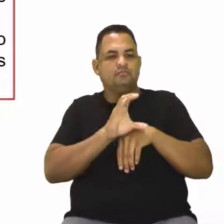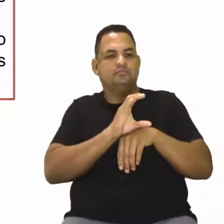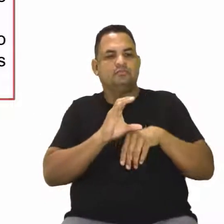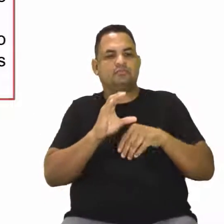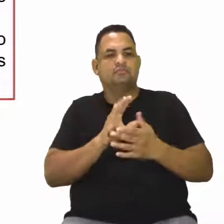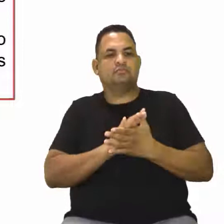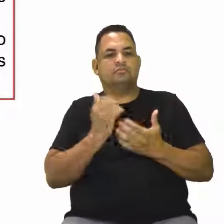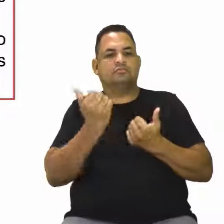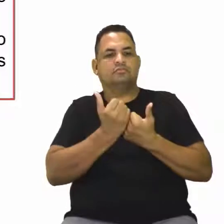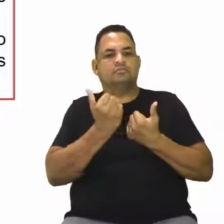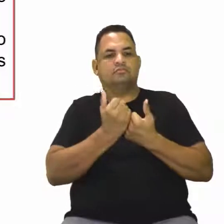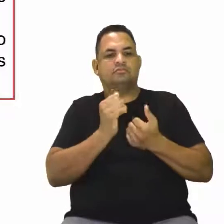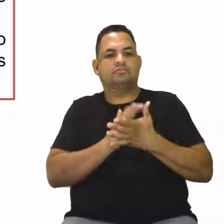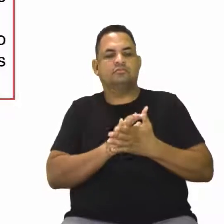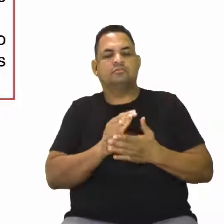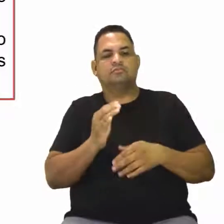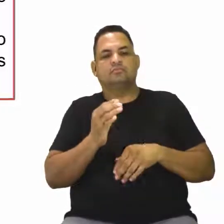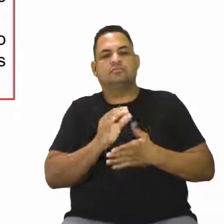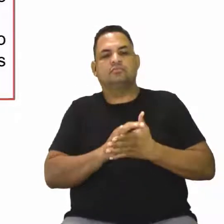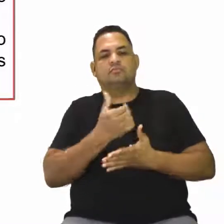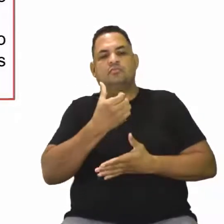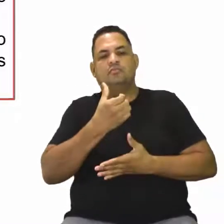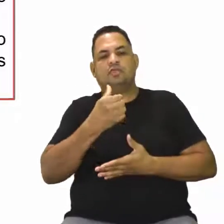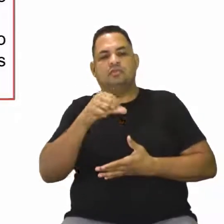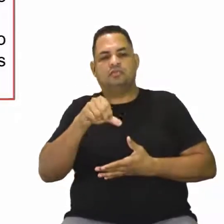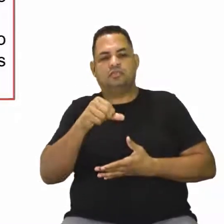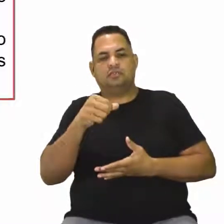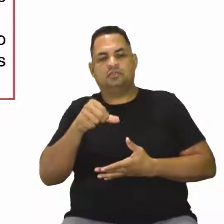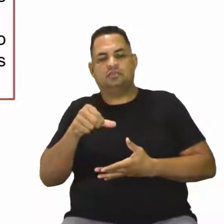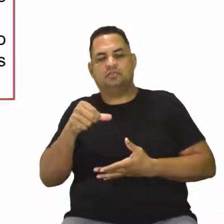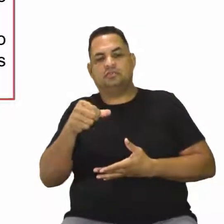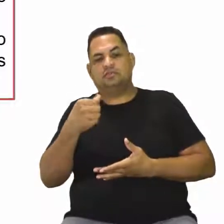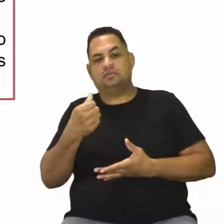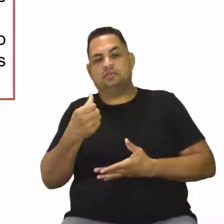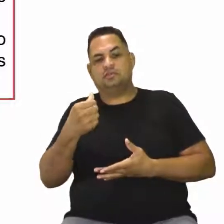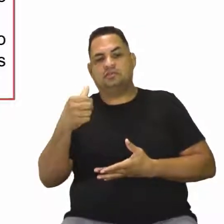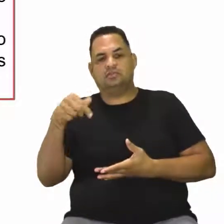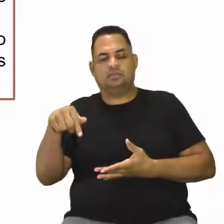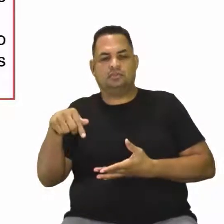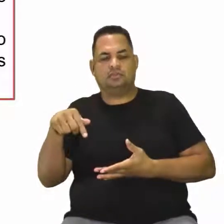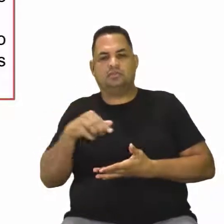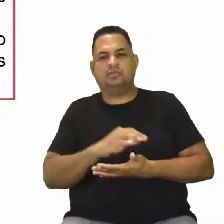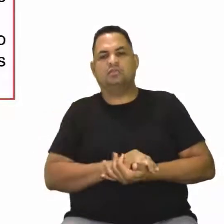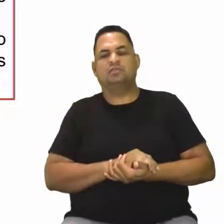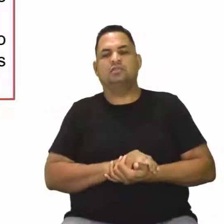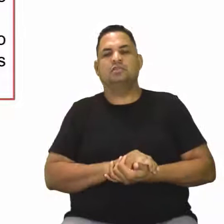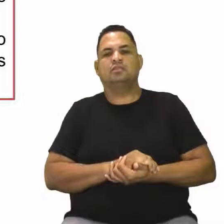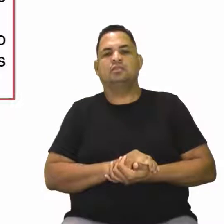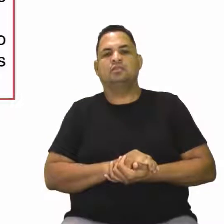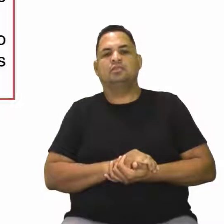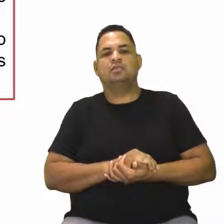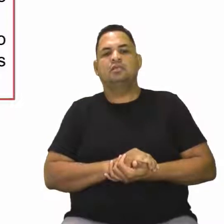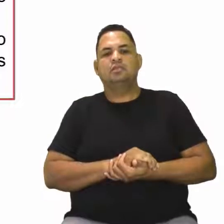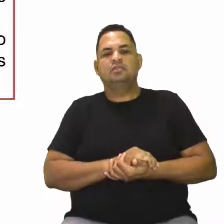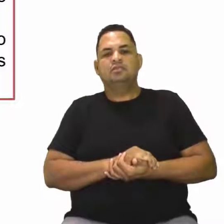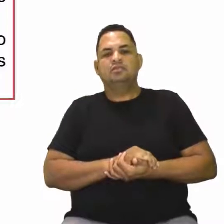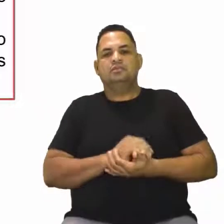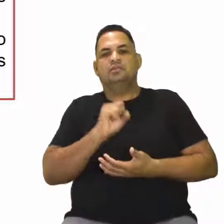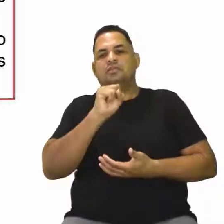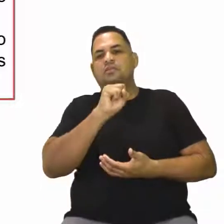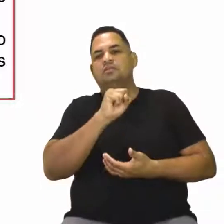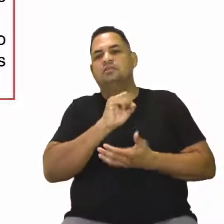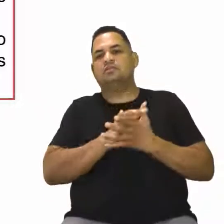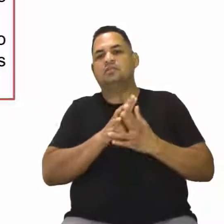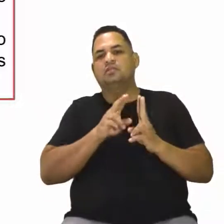Constituição para substituir a Constituição de 67. Nessa Constituição é criado o SUS, o